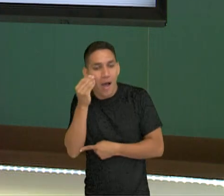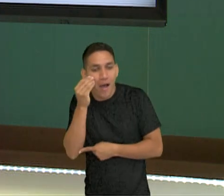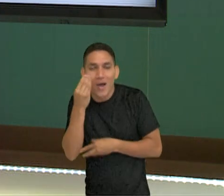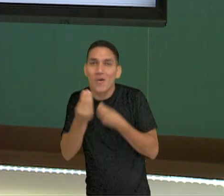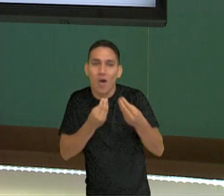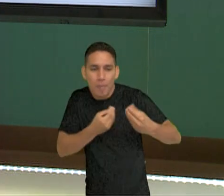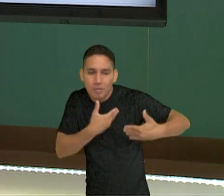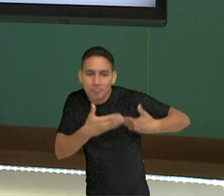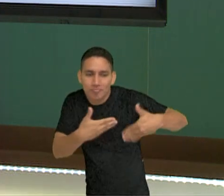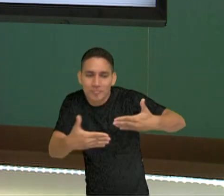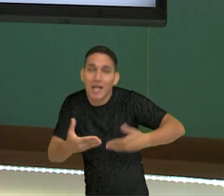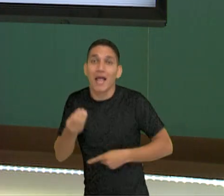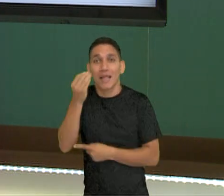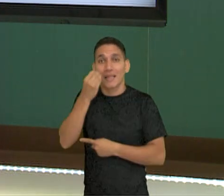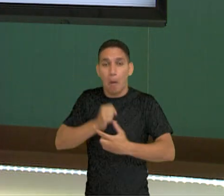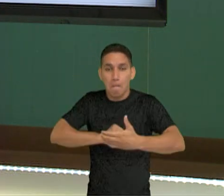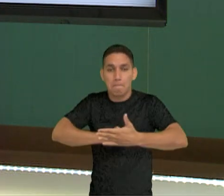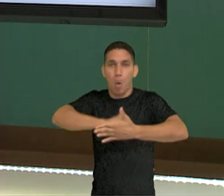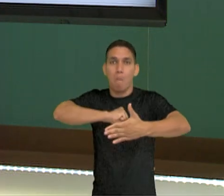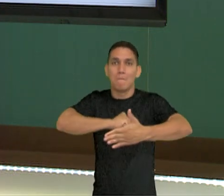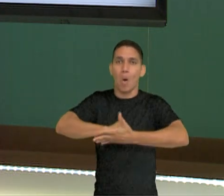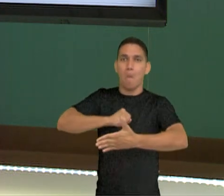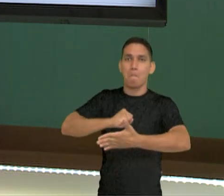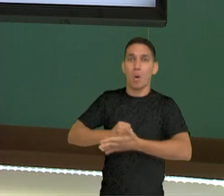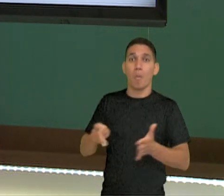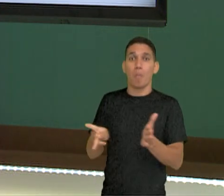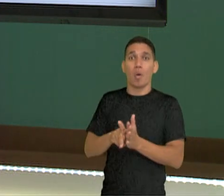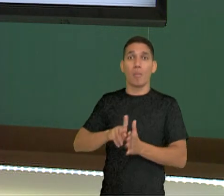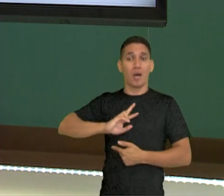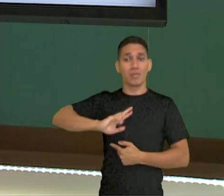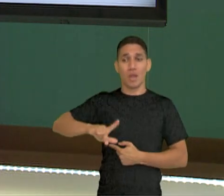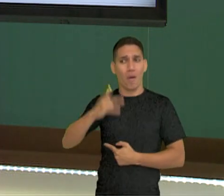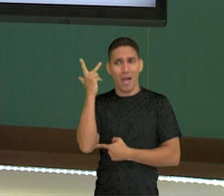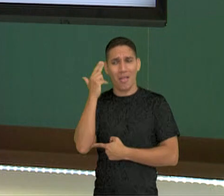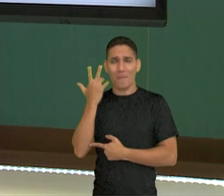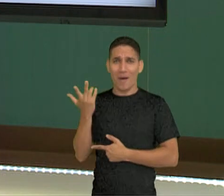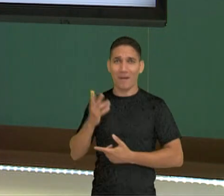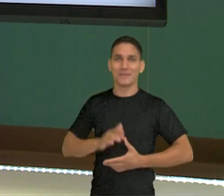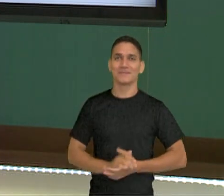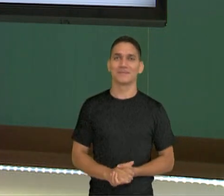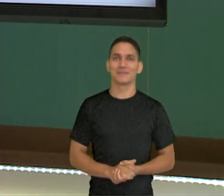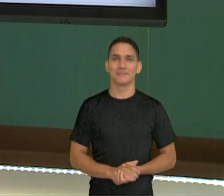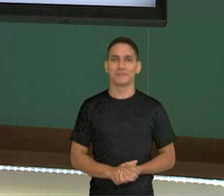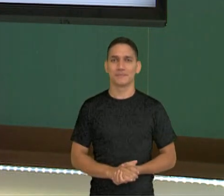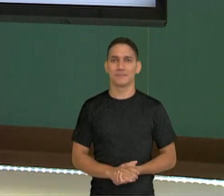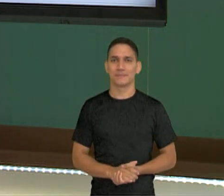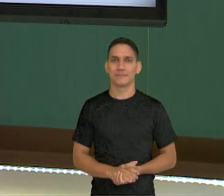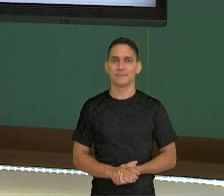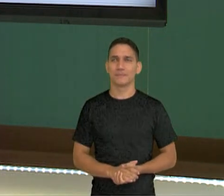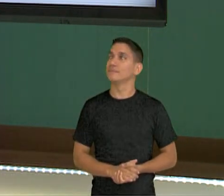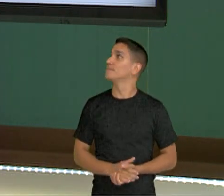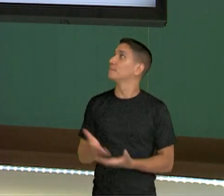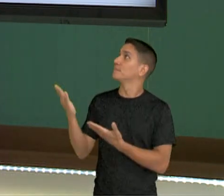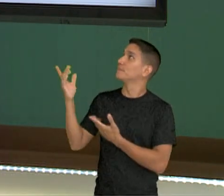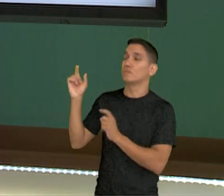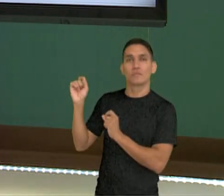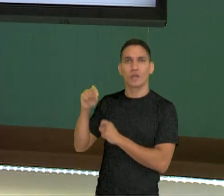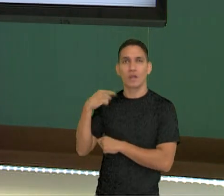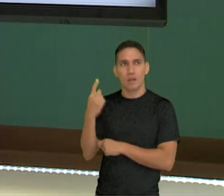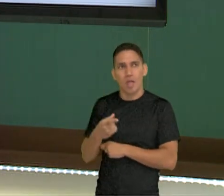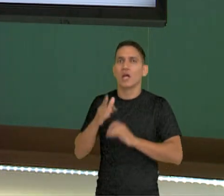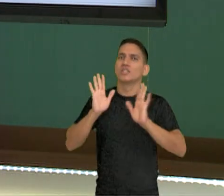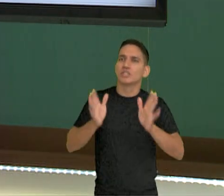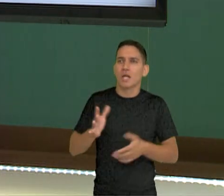possibilidades de fazer sons com instrumentos que não sejam convencionais E agora Que